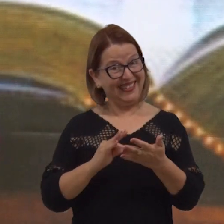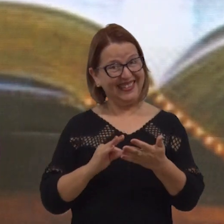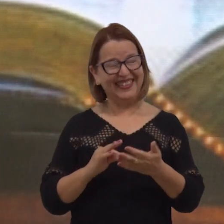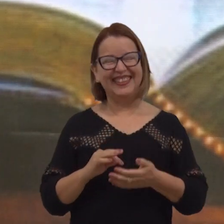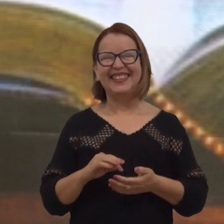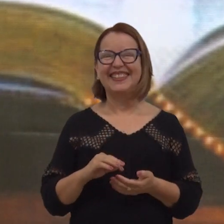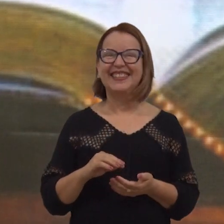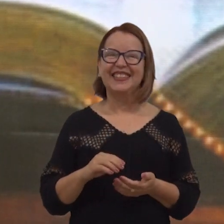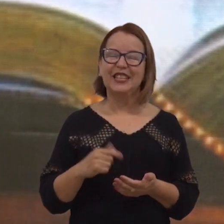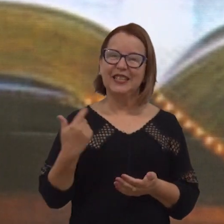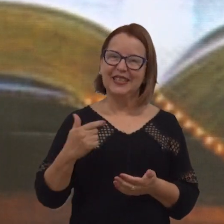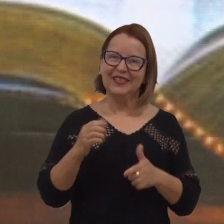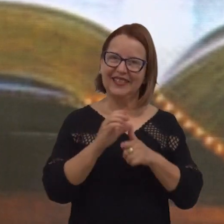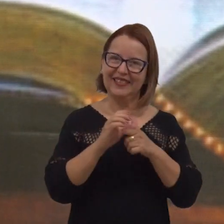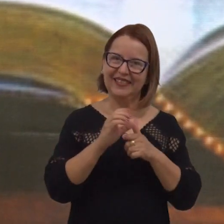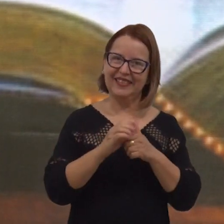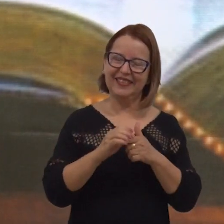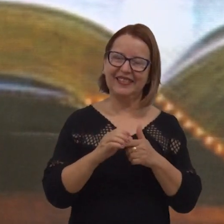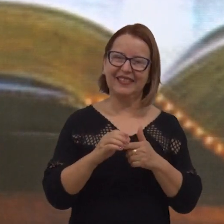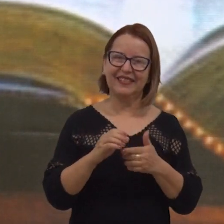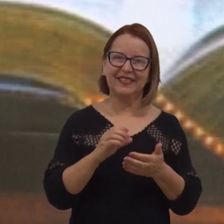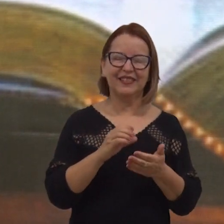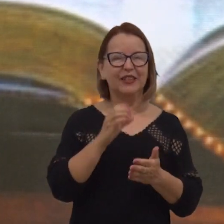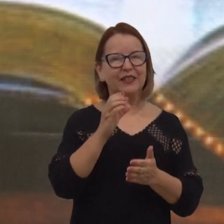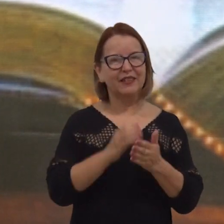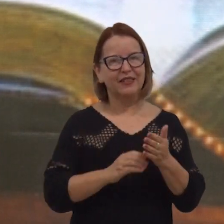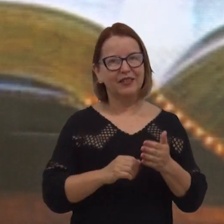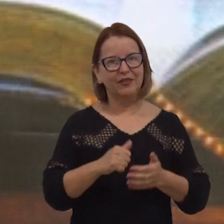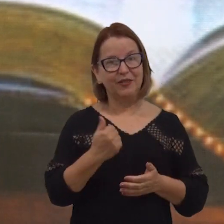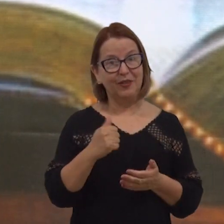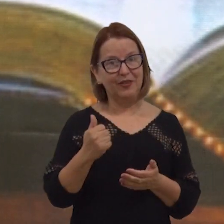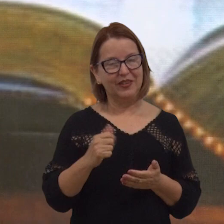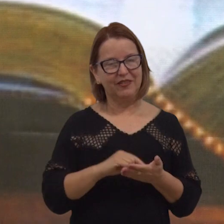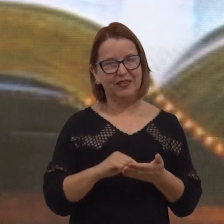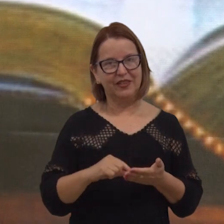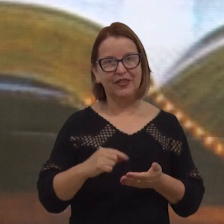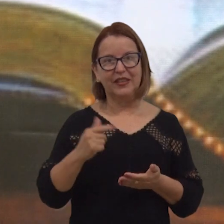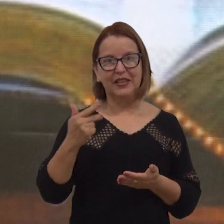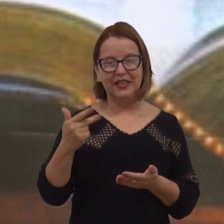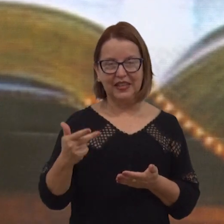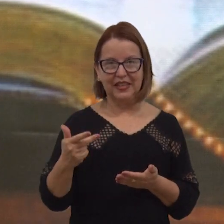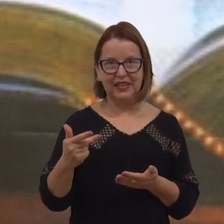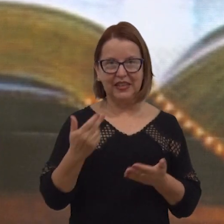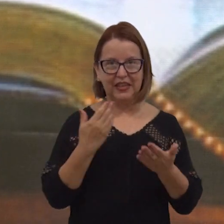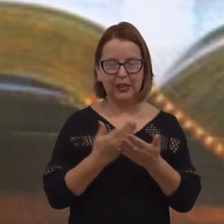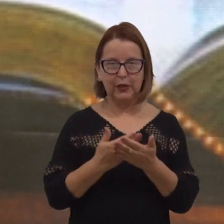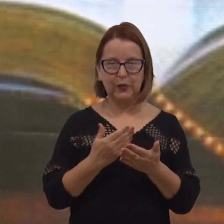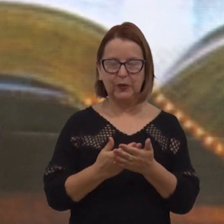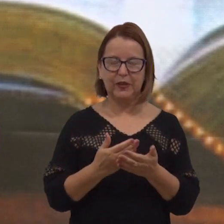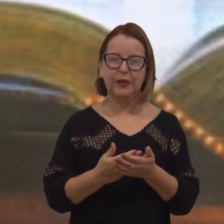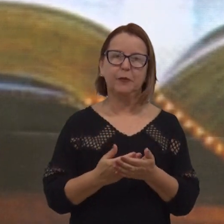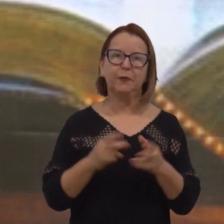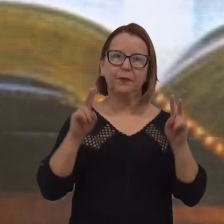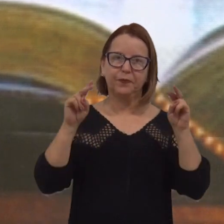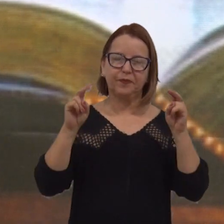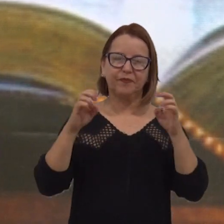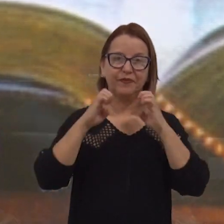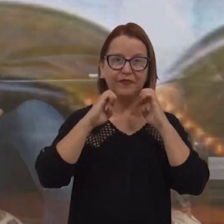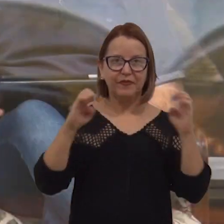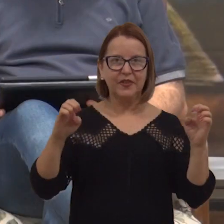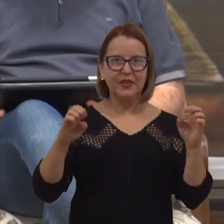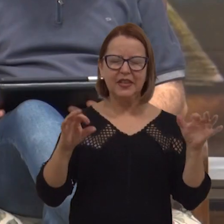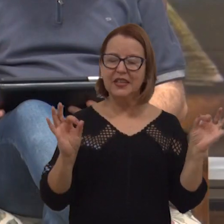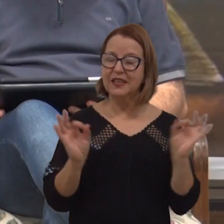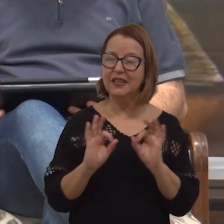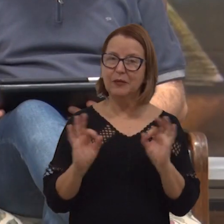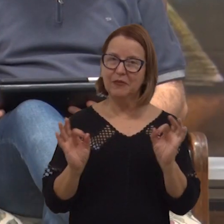2 Coríntios, capítulo 11, versículo 3, nós estamos caminhando ainda sobre esse tema, o evangelho